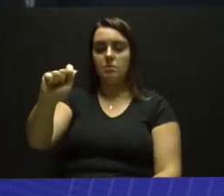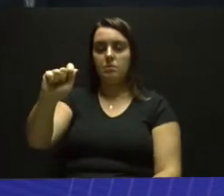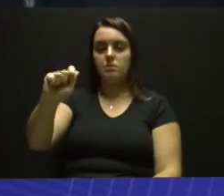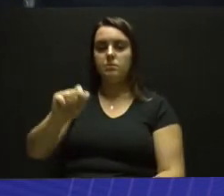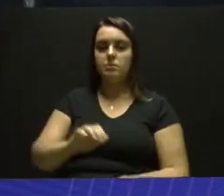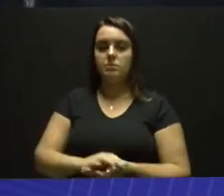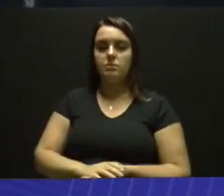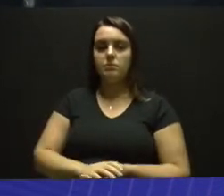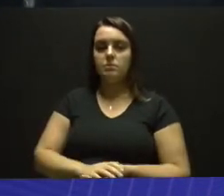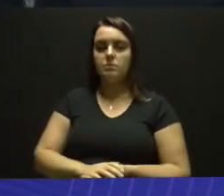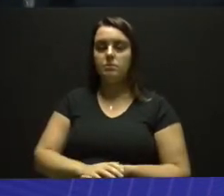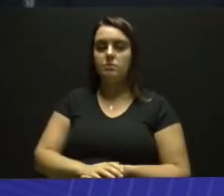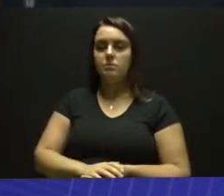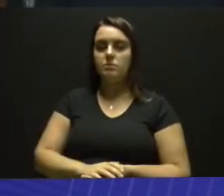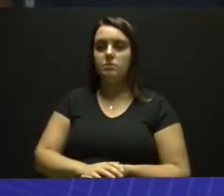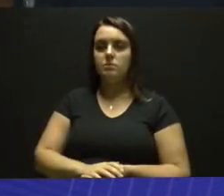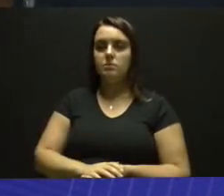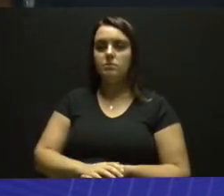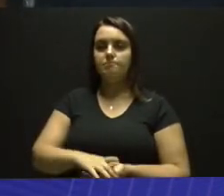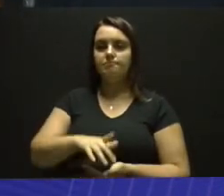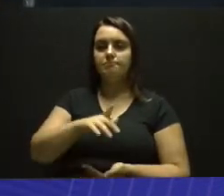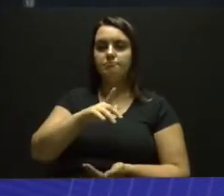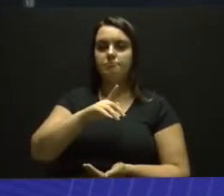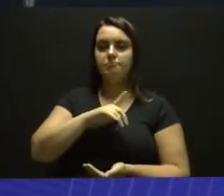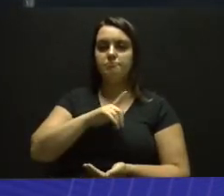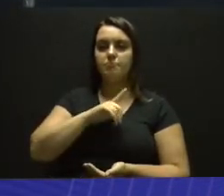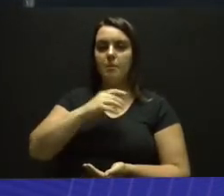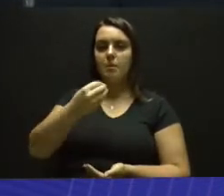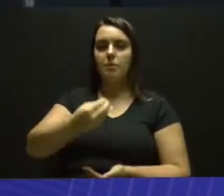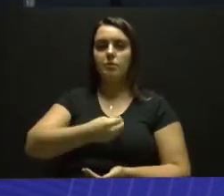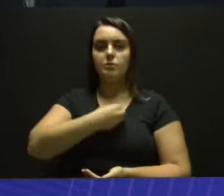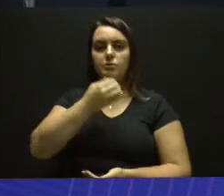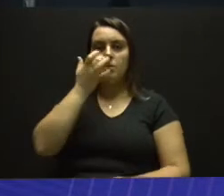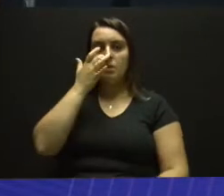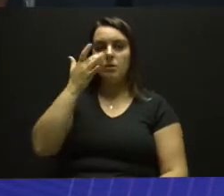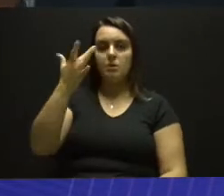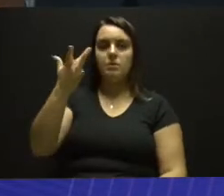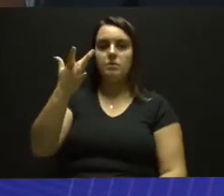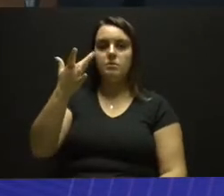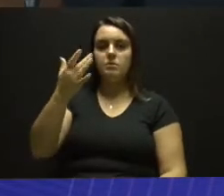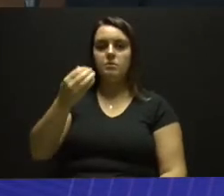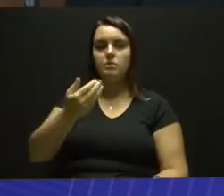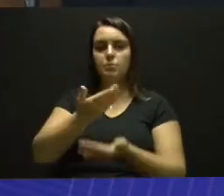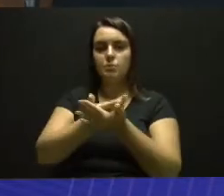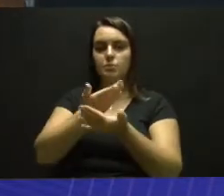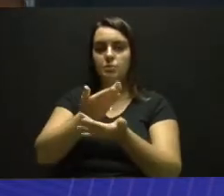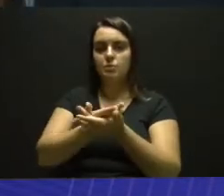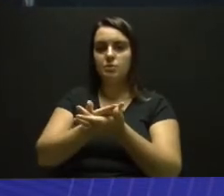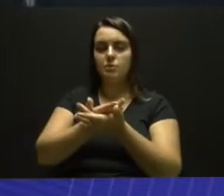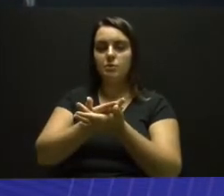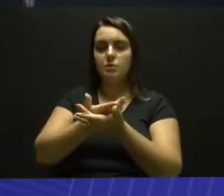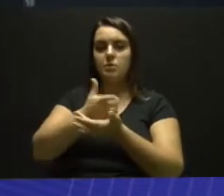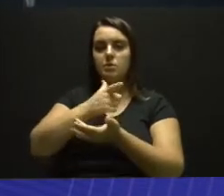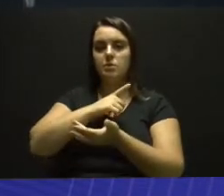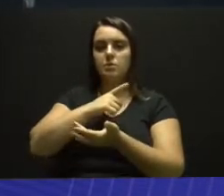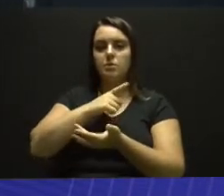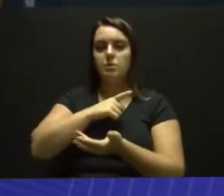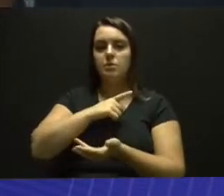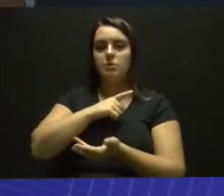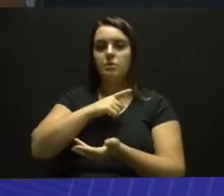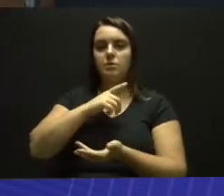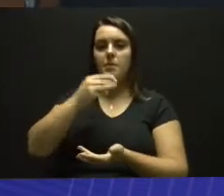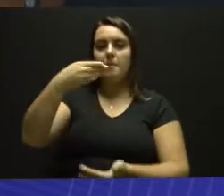uma forma uma formação acadêmica admirável nosso homenageado possui diploma de técnico